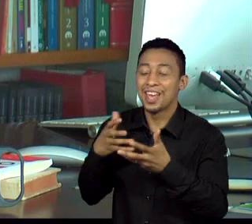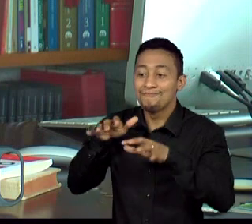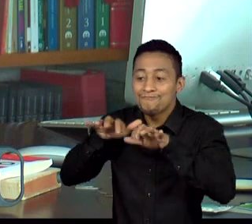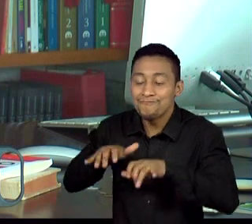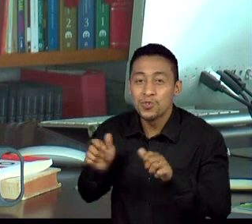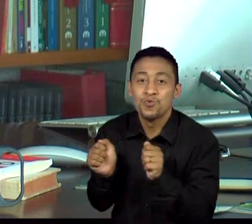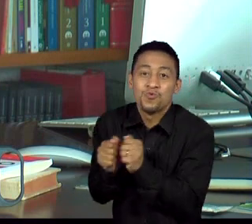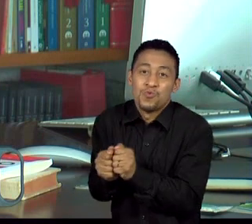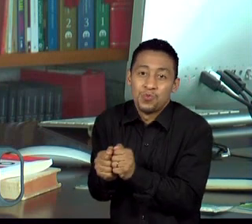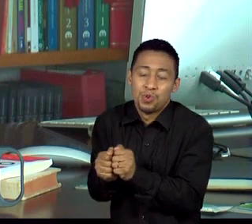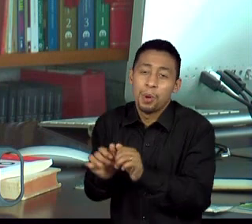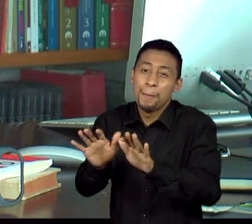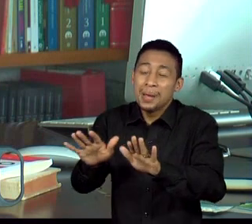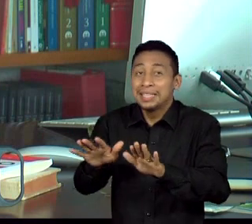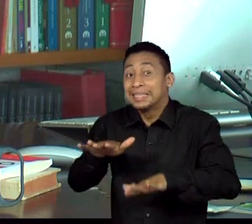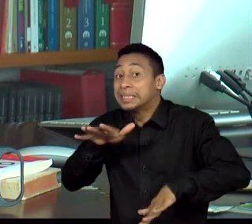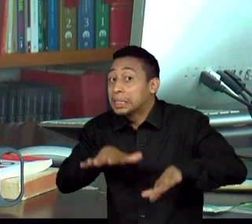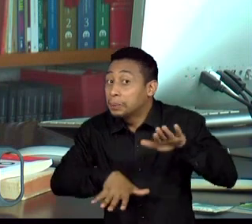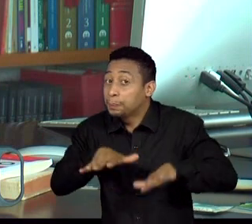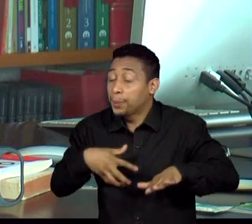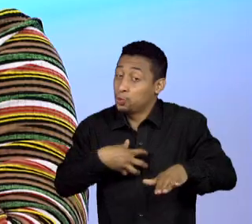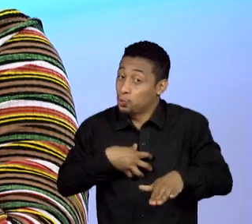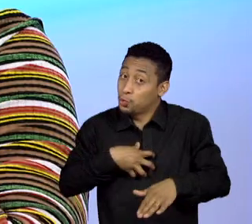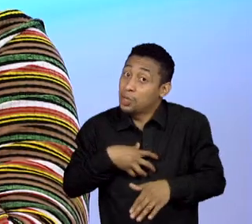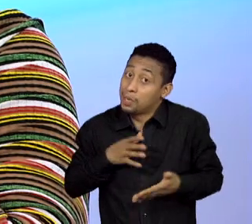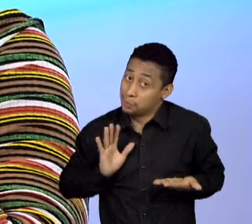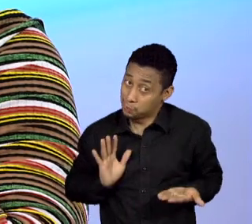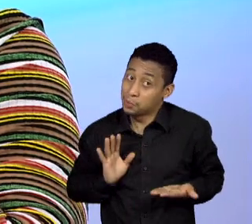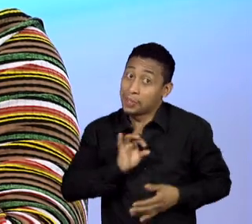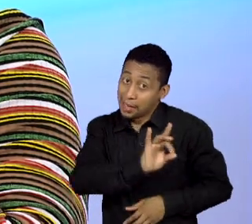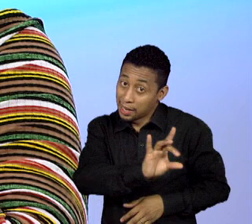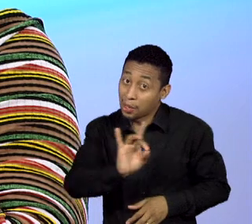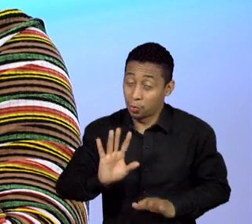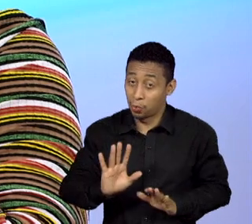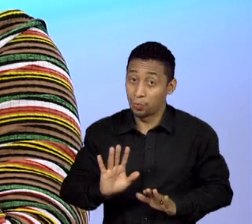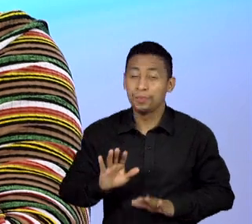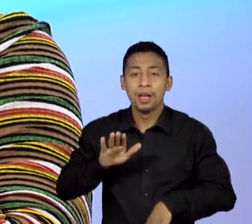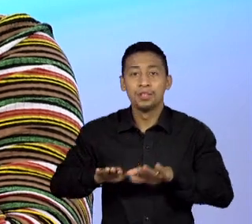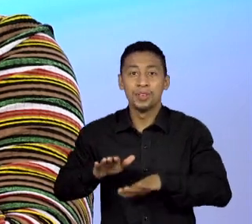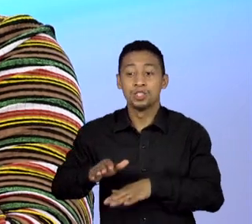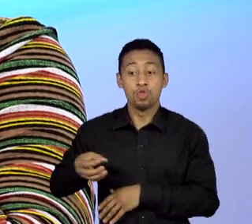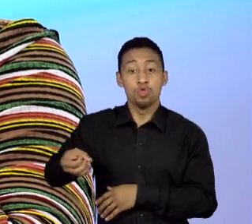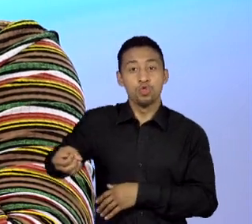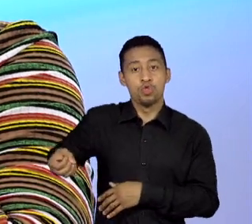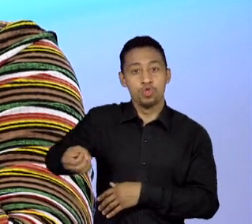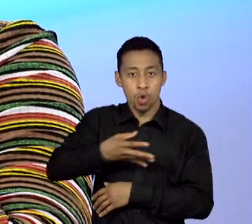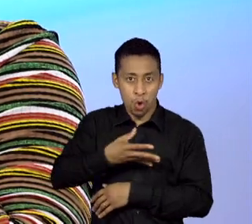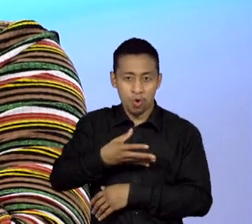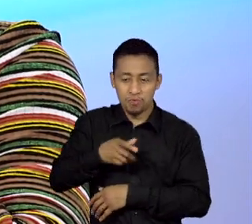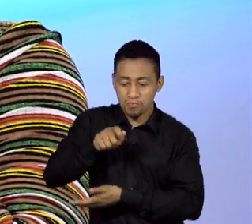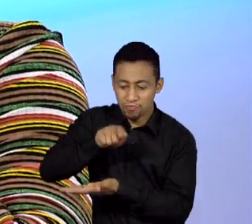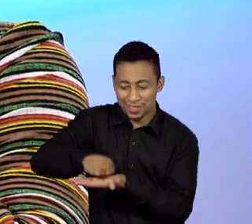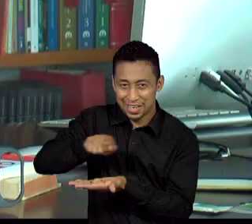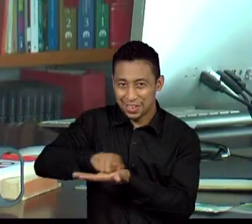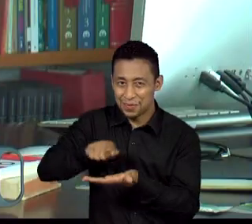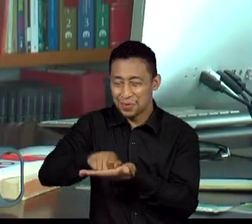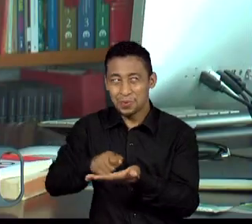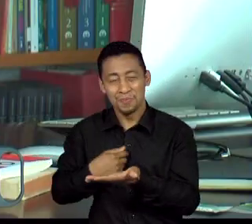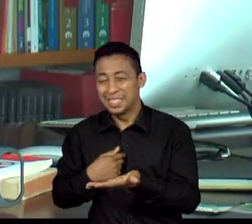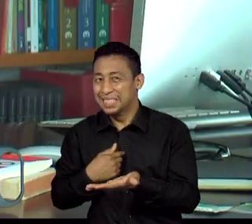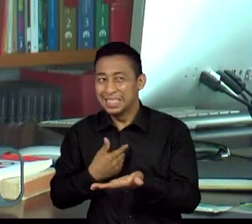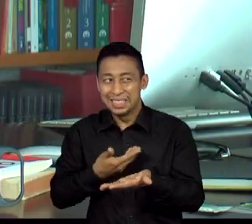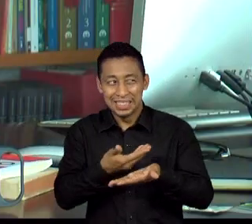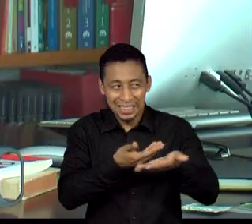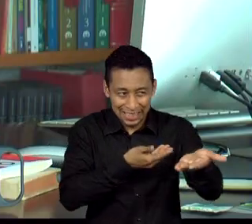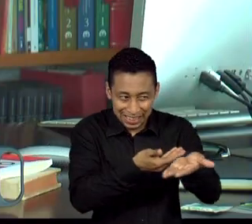mas é uma coisa também de temperamento. Às vezes, bons escritores não são muito bons de falar com muita gente ao mesmo tempo, às vezes,